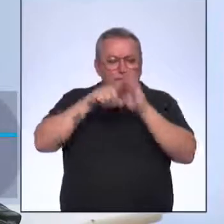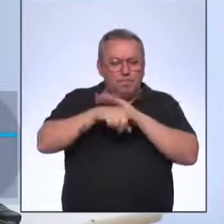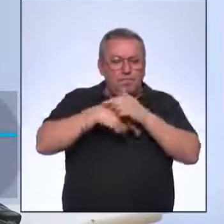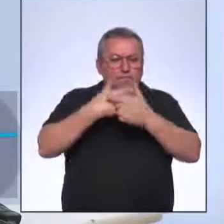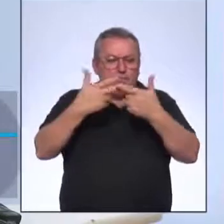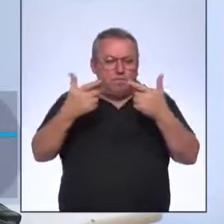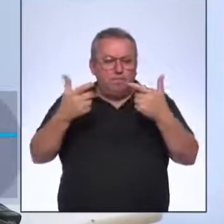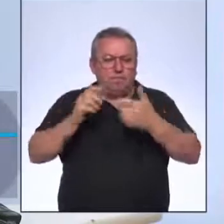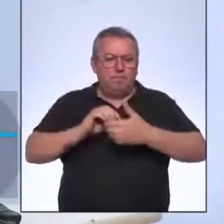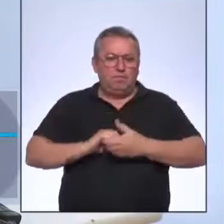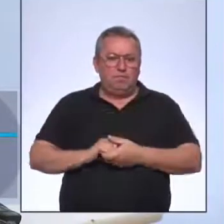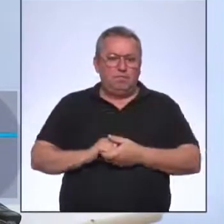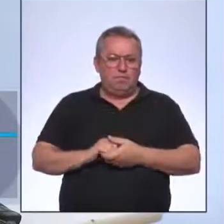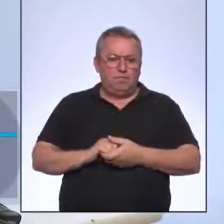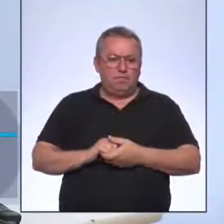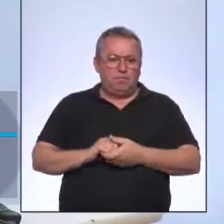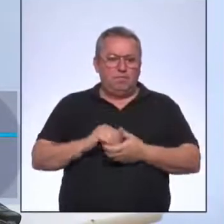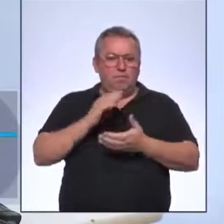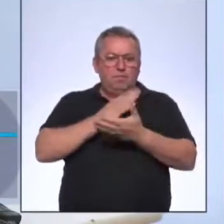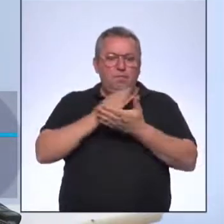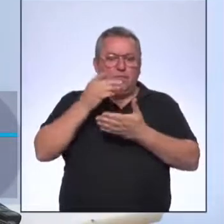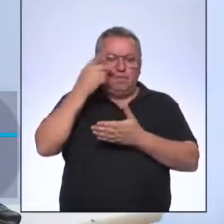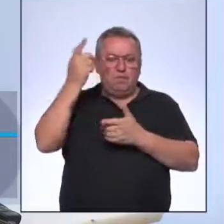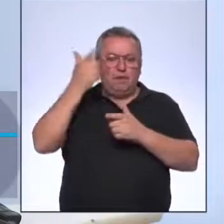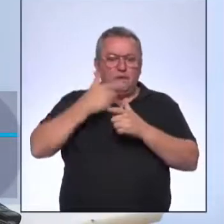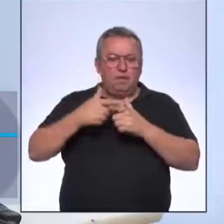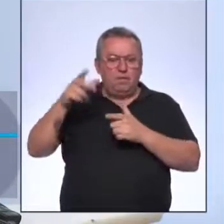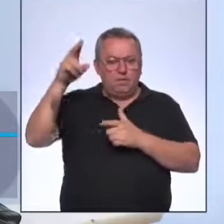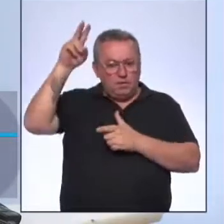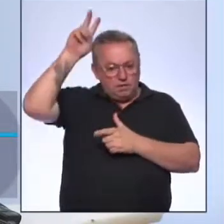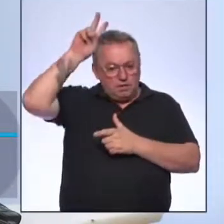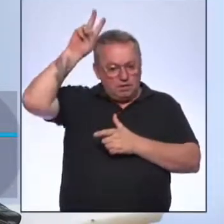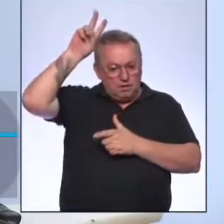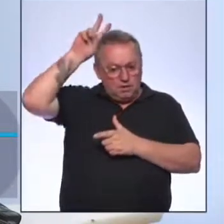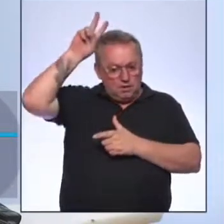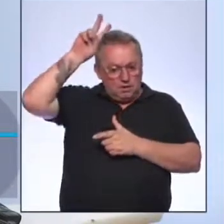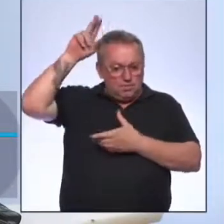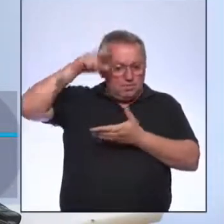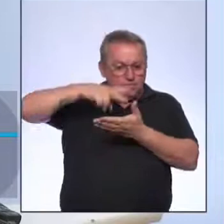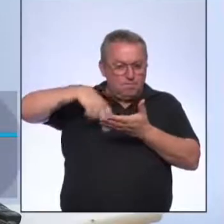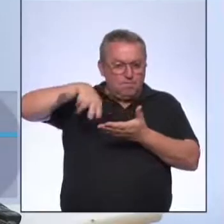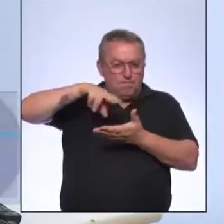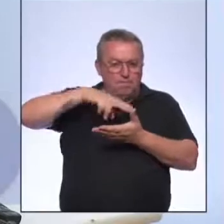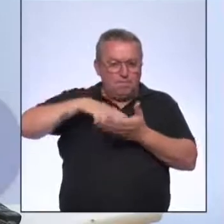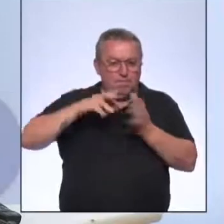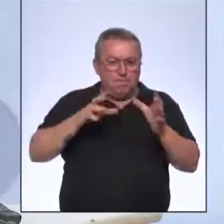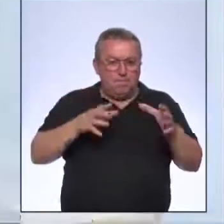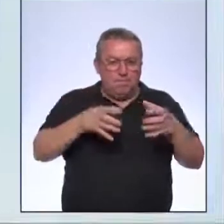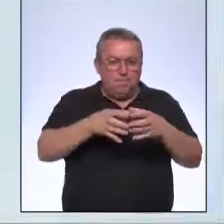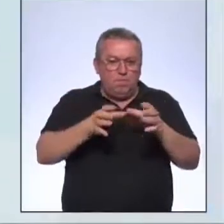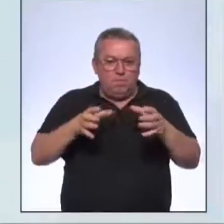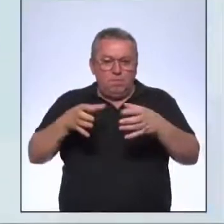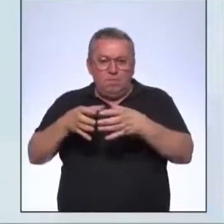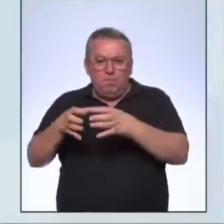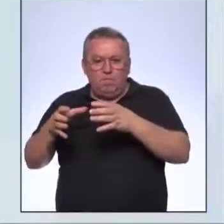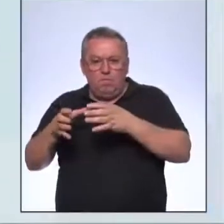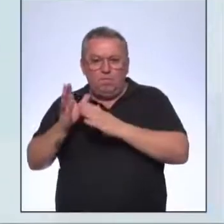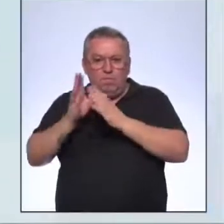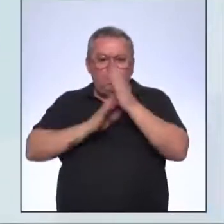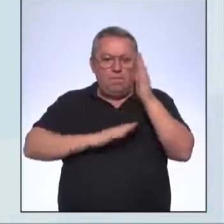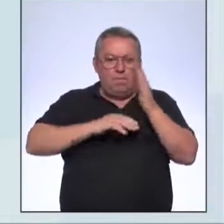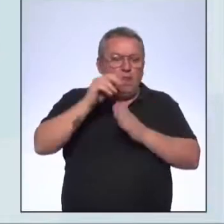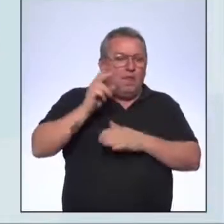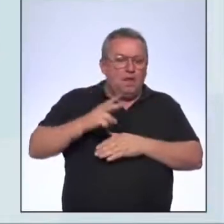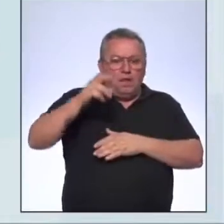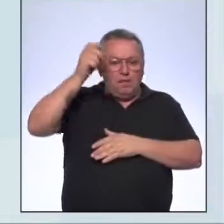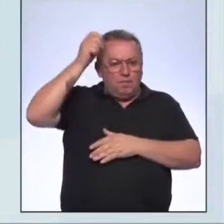dança indígena. Vamos lá. Vamos começar a falar então sobre a dança indígena. Então, a dança indígena, pessoal, nas tribos indígenas, a arte, a cultura,